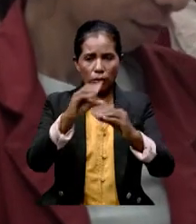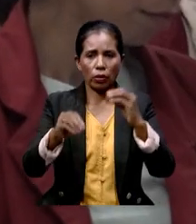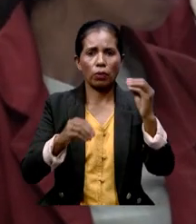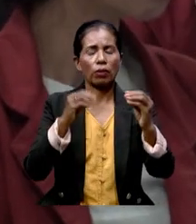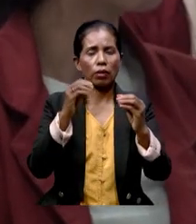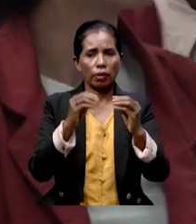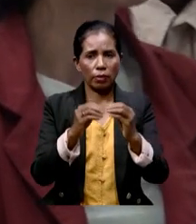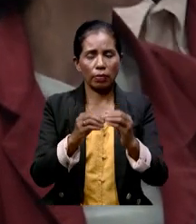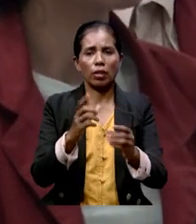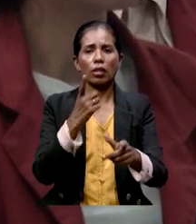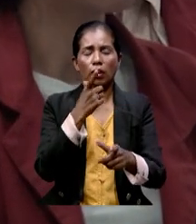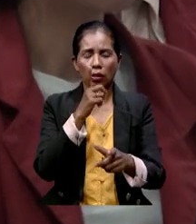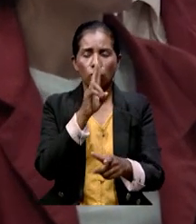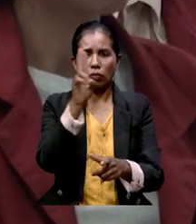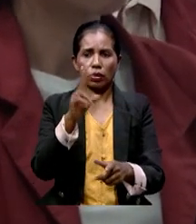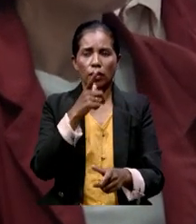ter mais